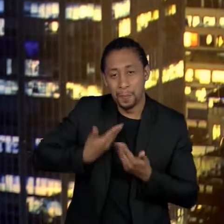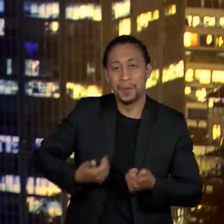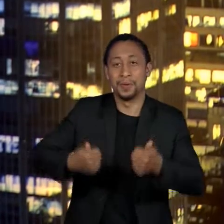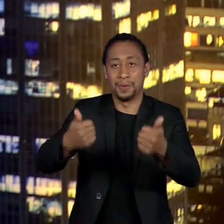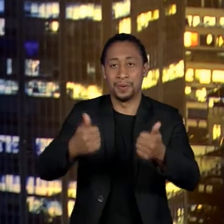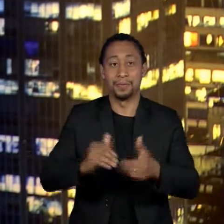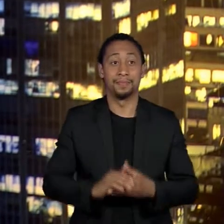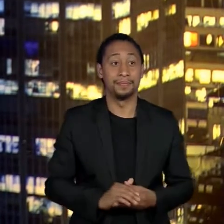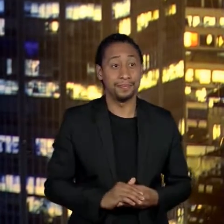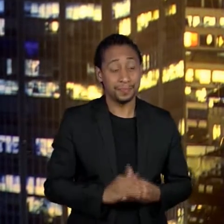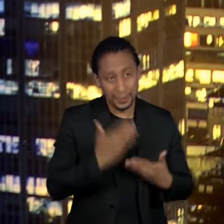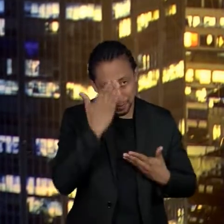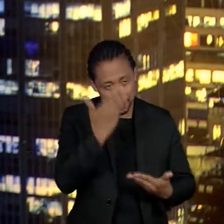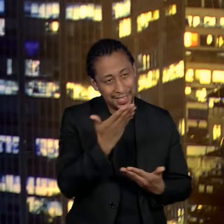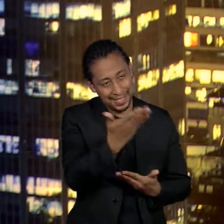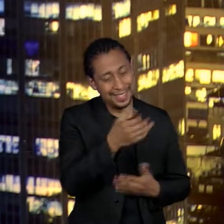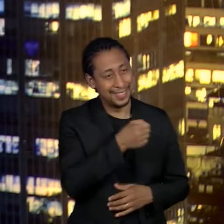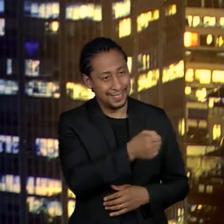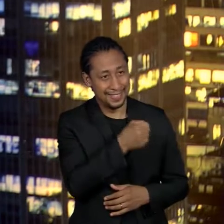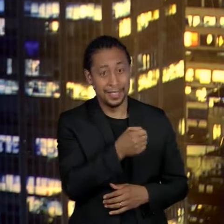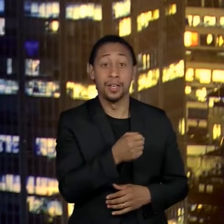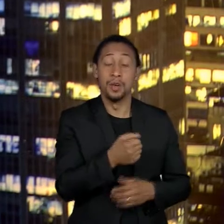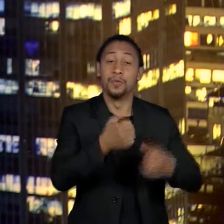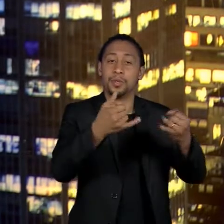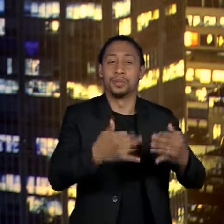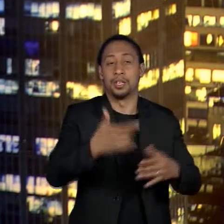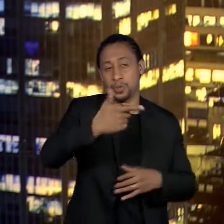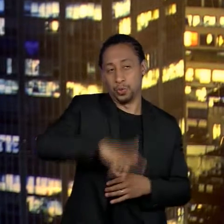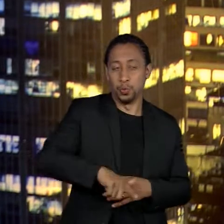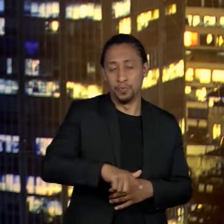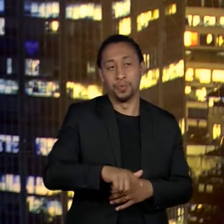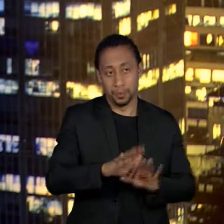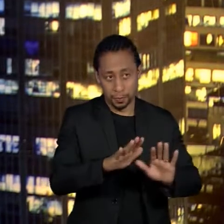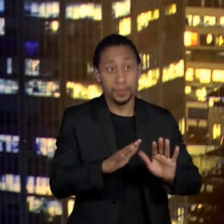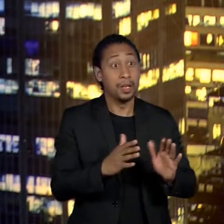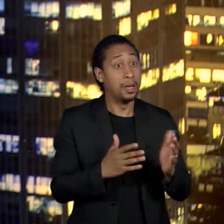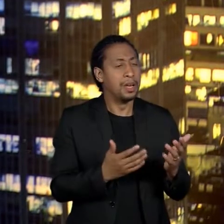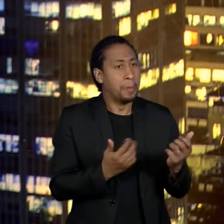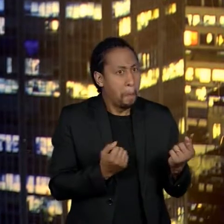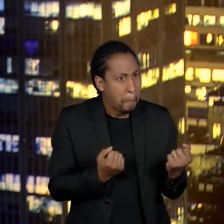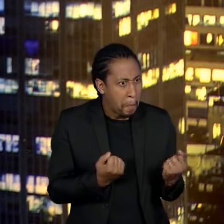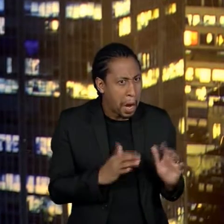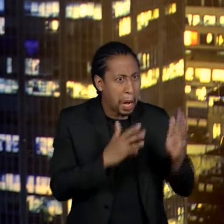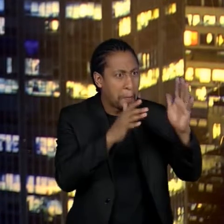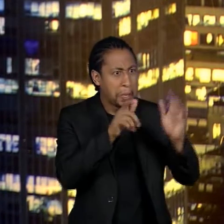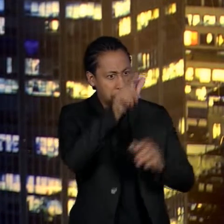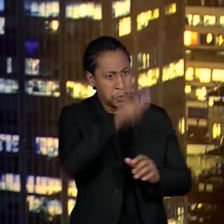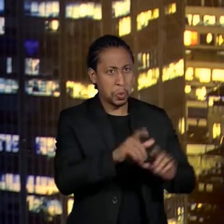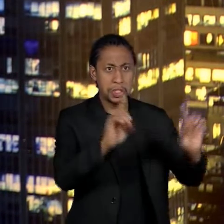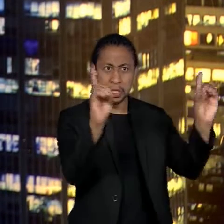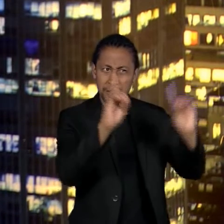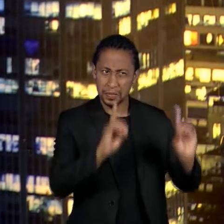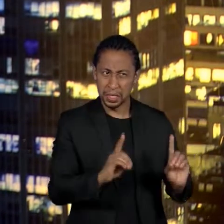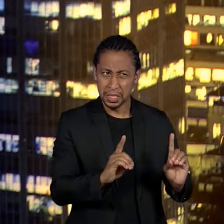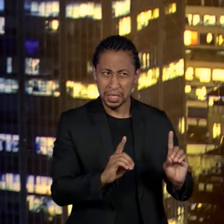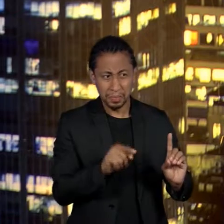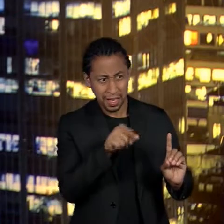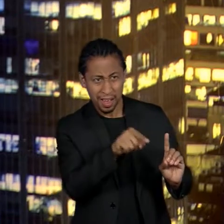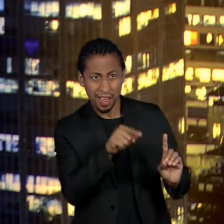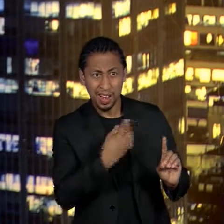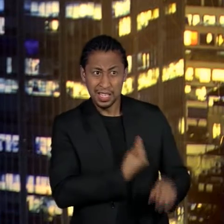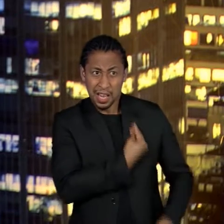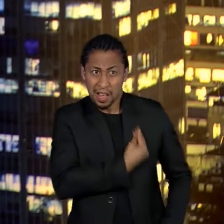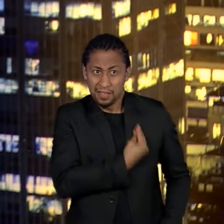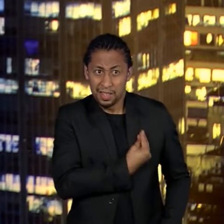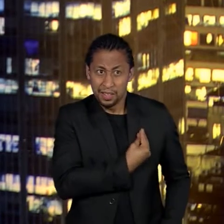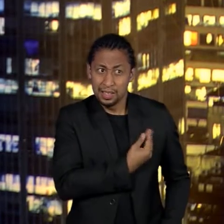o Jairo pela participação. Vou repetir aqui as palavras dele. Ele disse: dar parabéns pela pessoa com deficiência, pelo simples fato dela